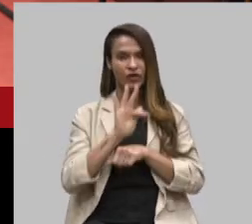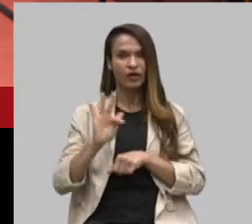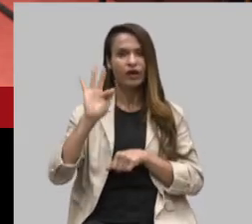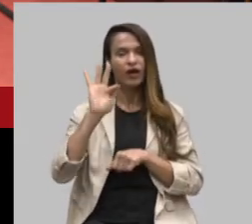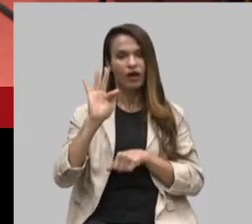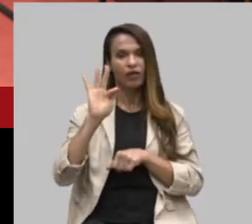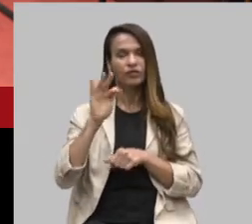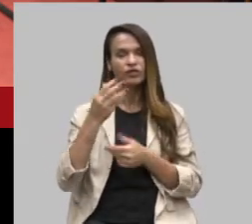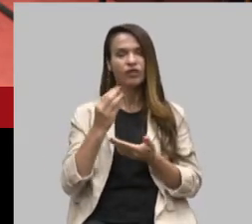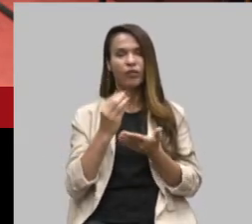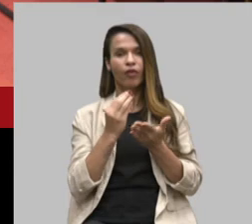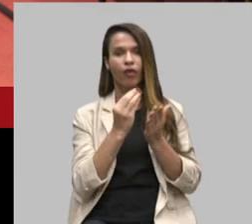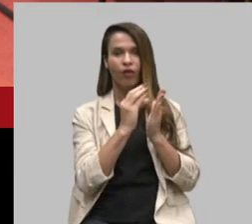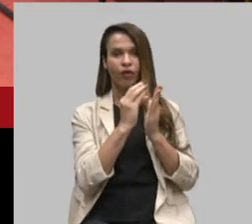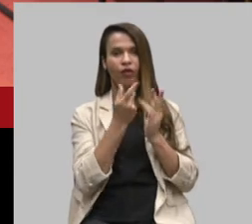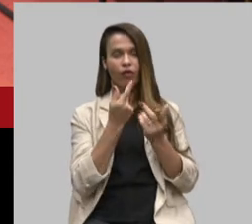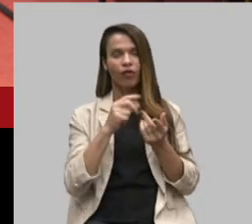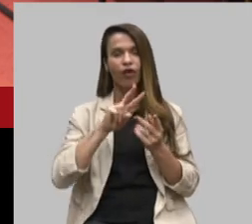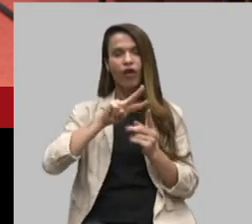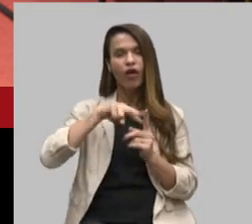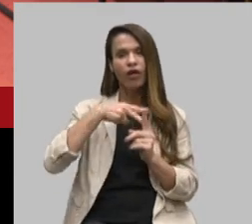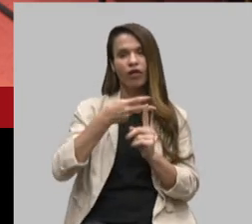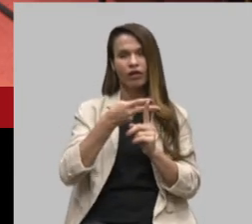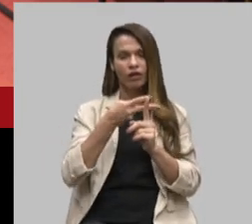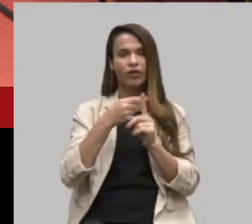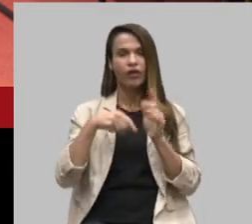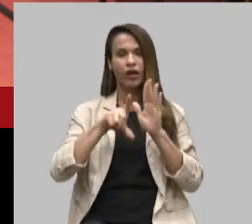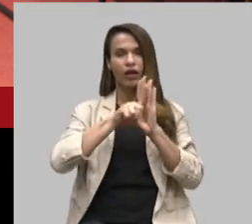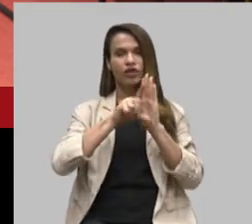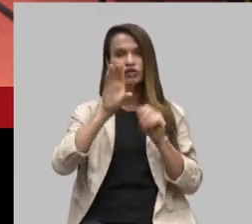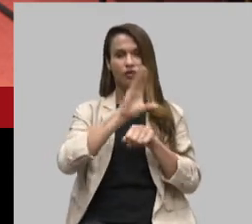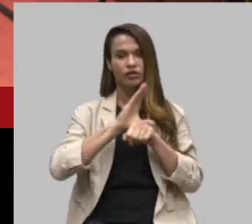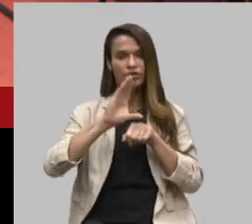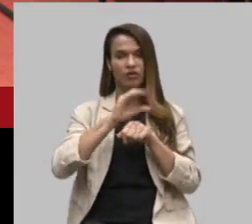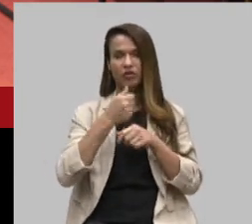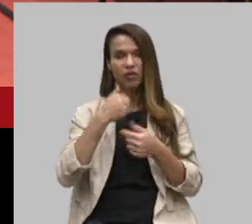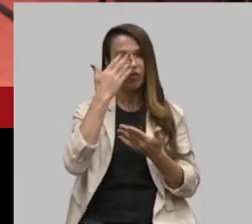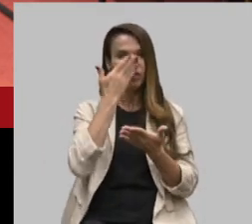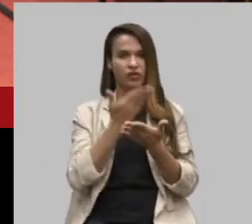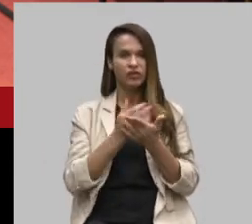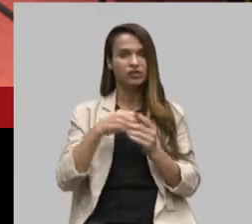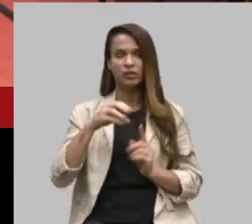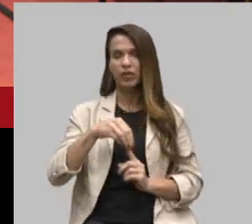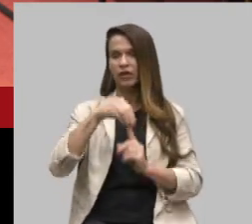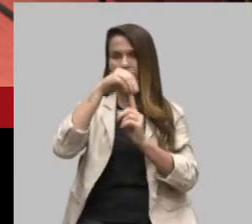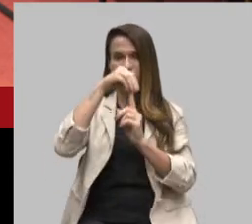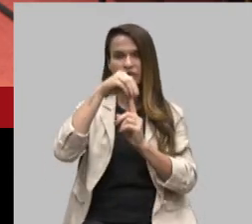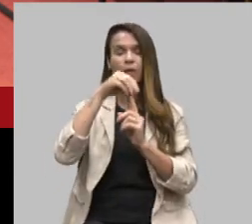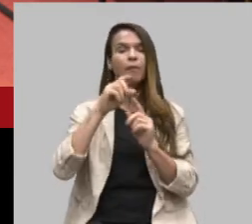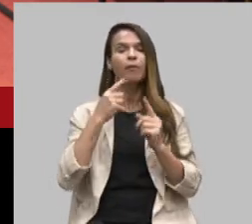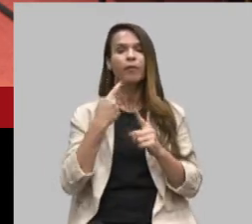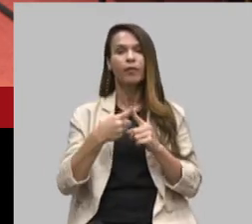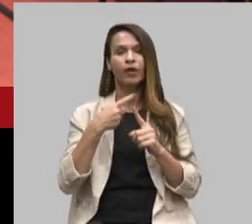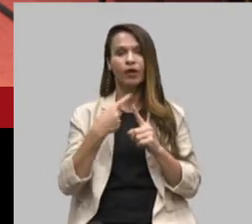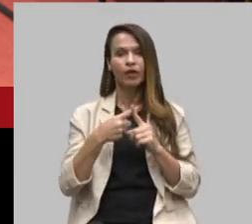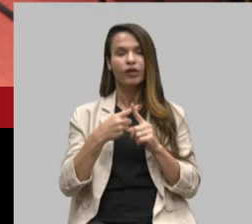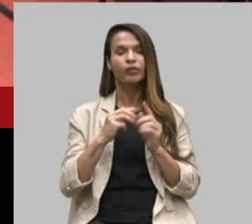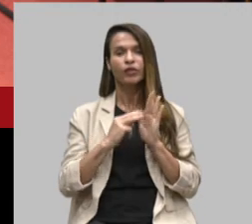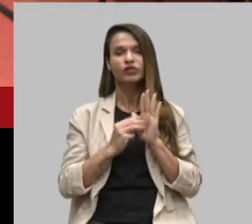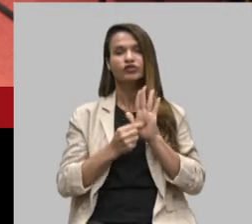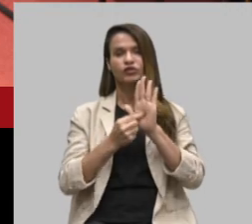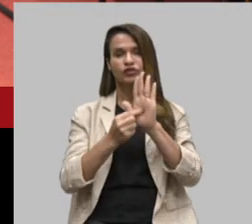colocado como uma replicação de uma lei da Constituição sendo assim acredito que não deva ser priorizada por quê motivo explícito e